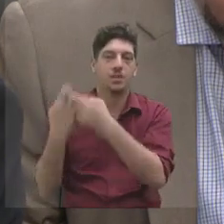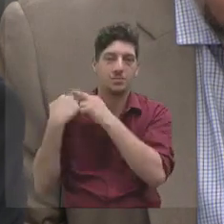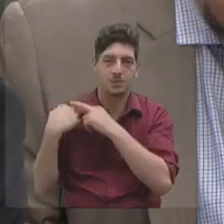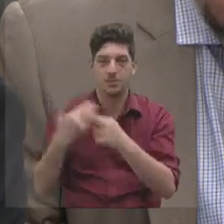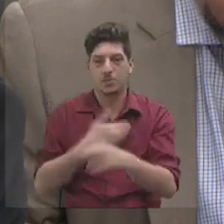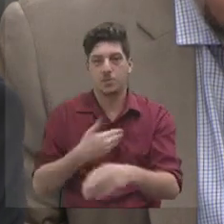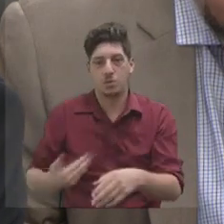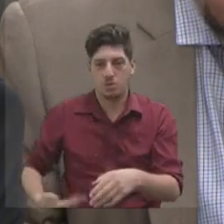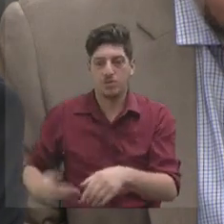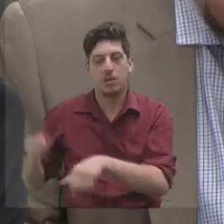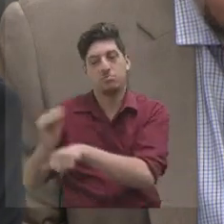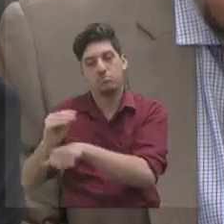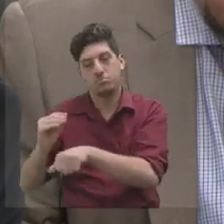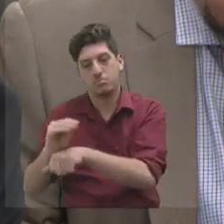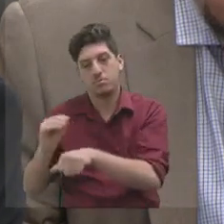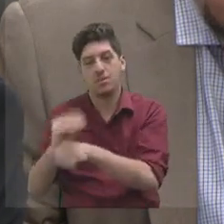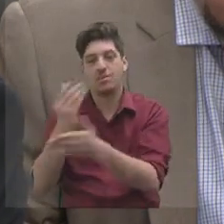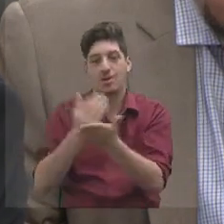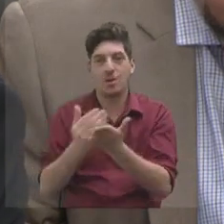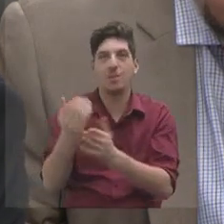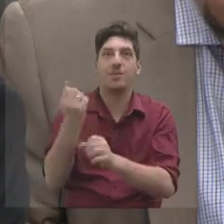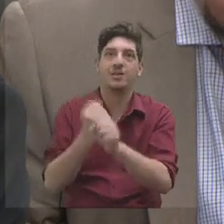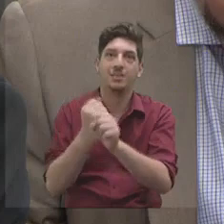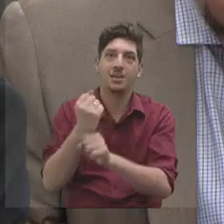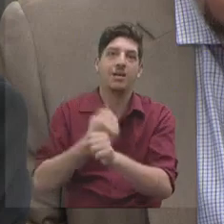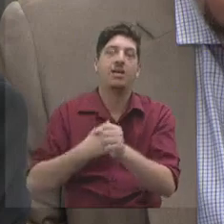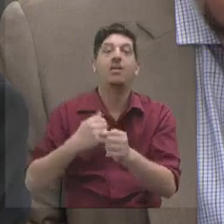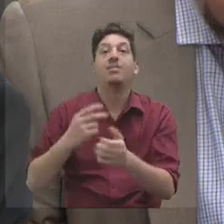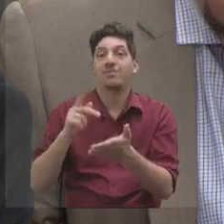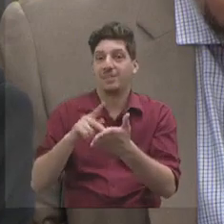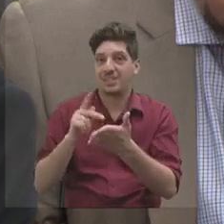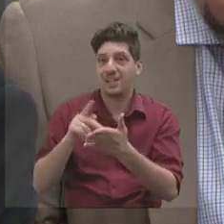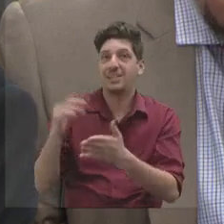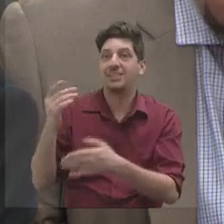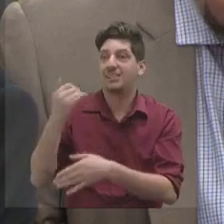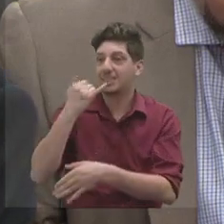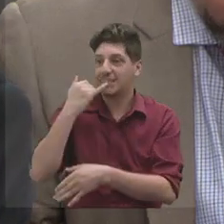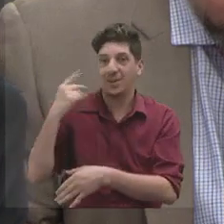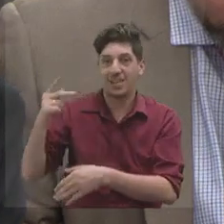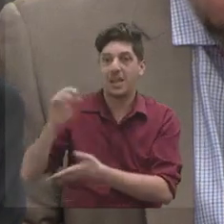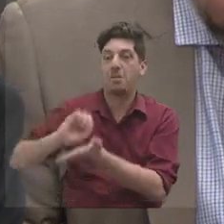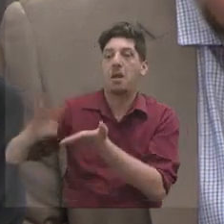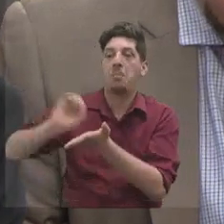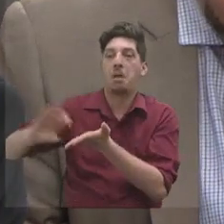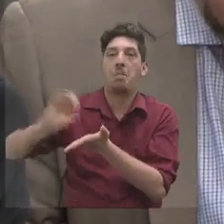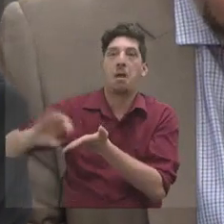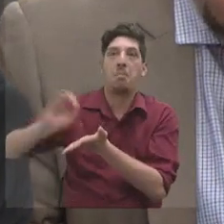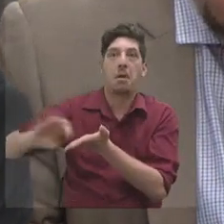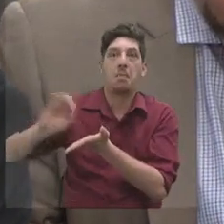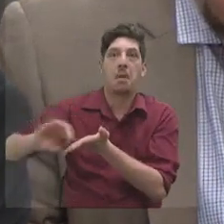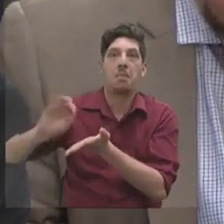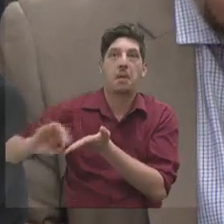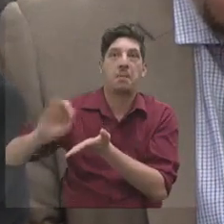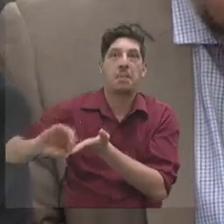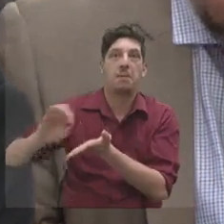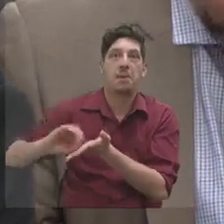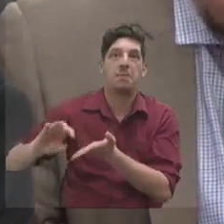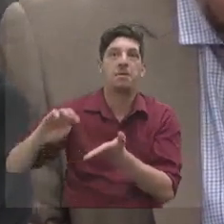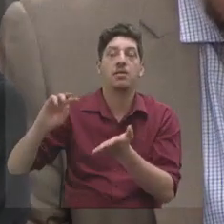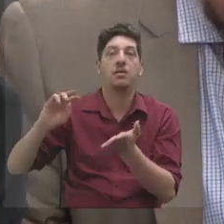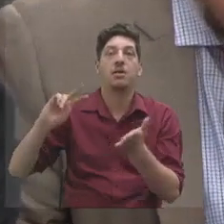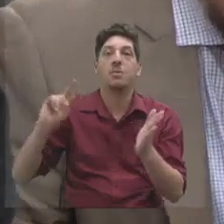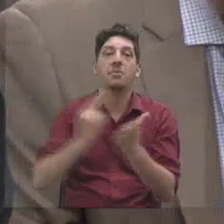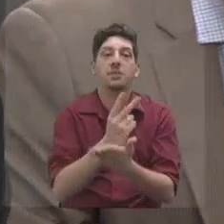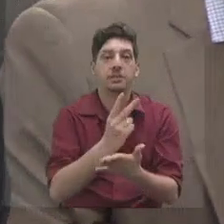governo no início do ano eu enchi o celular do Dr Rodrigo de mensais toda hora mandava para ele alguém caía num buraco mandava para a gente mas o Dr